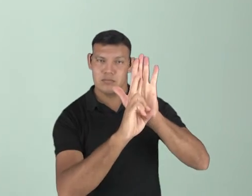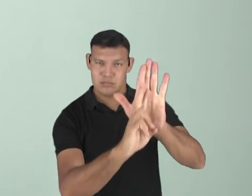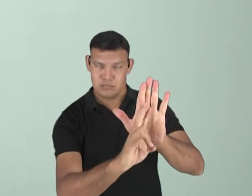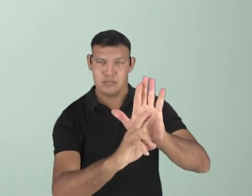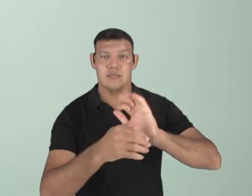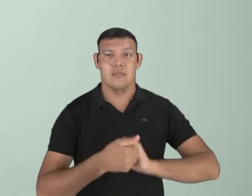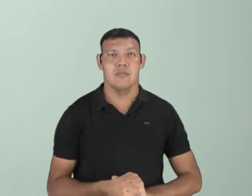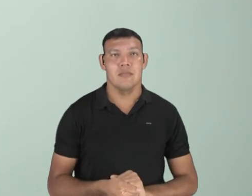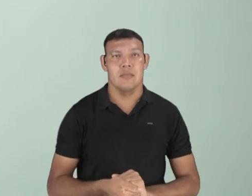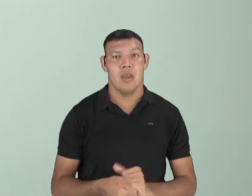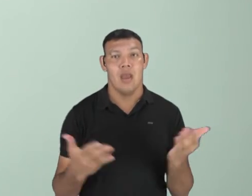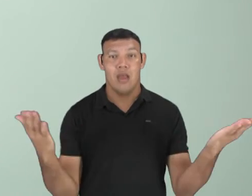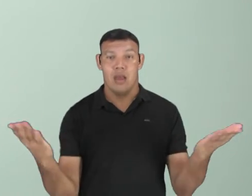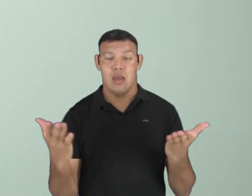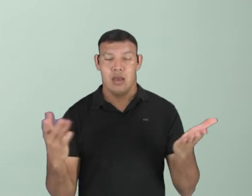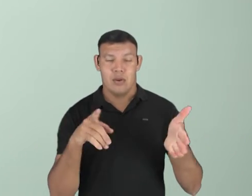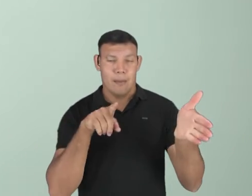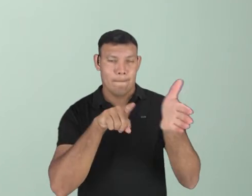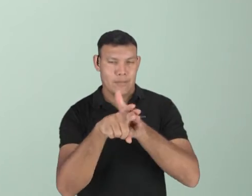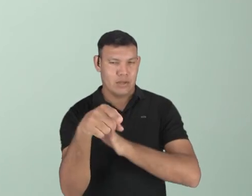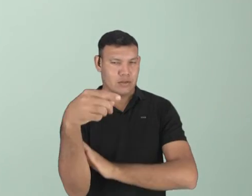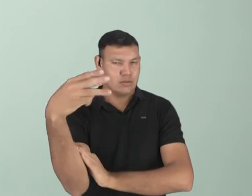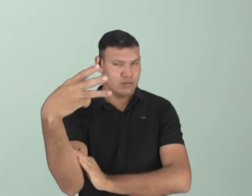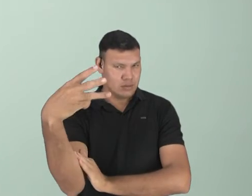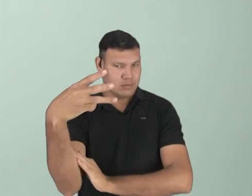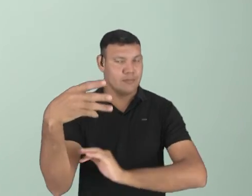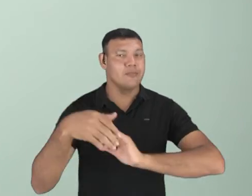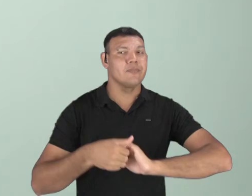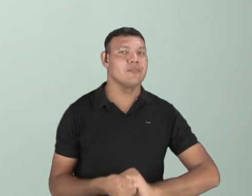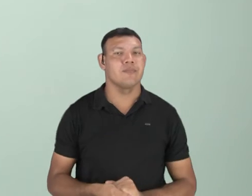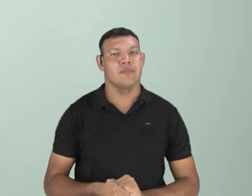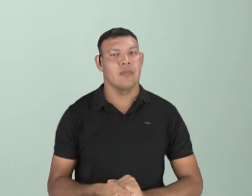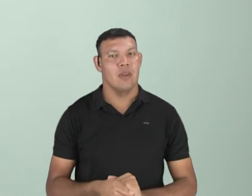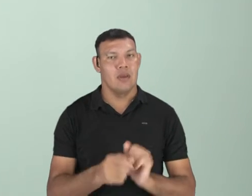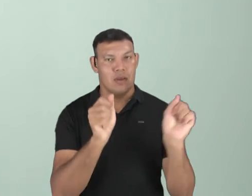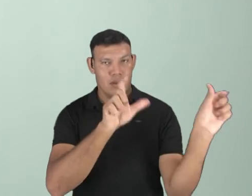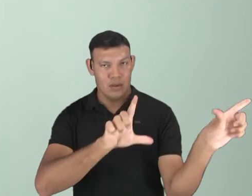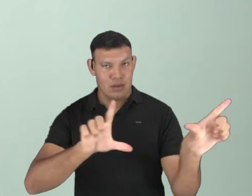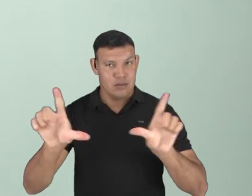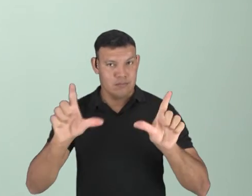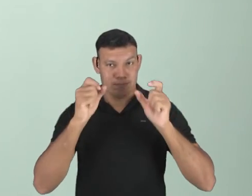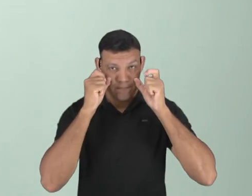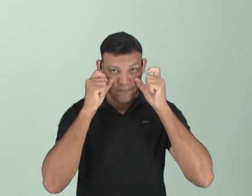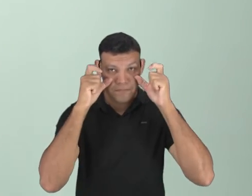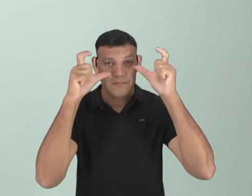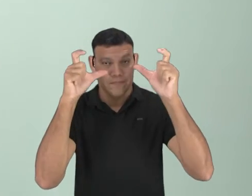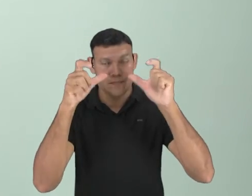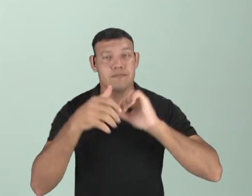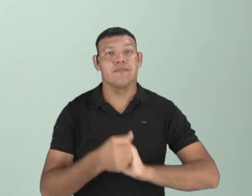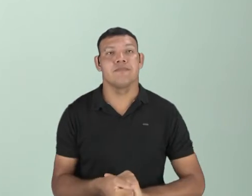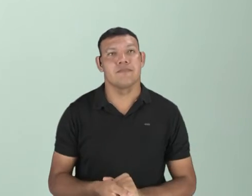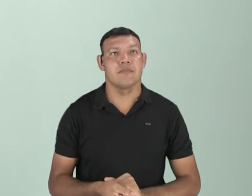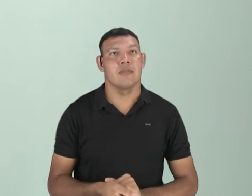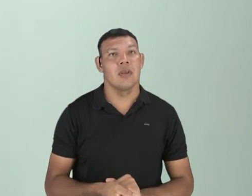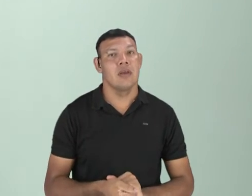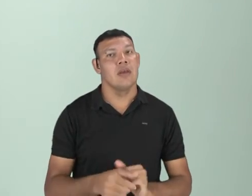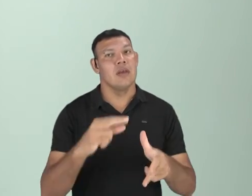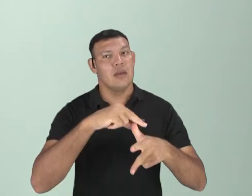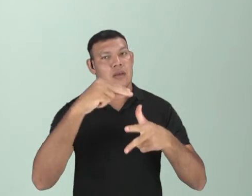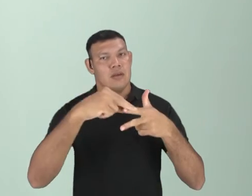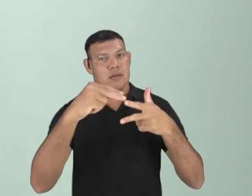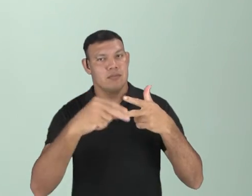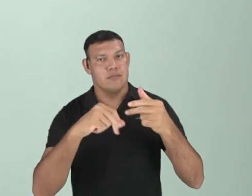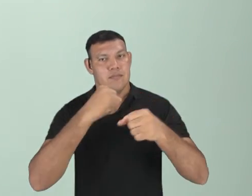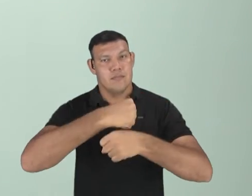representantes. Vamos a uma terceira e última questão? Acompanhem comigo com bastante atenção. Estava no Enem do ano